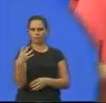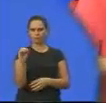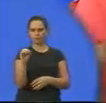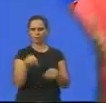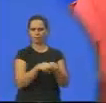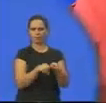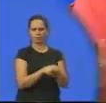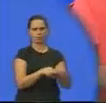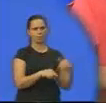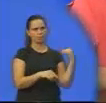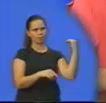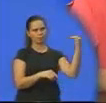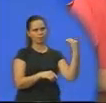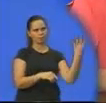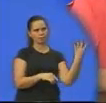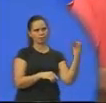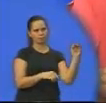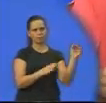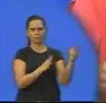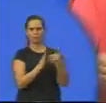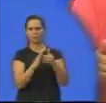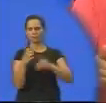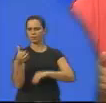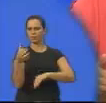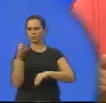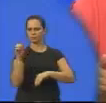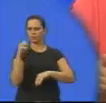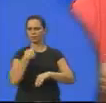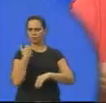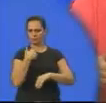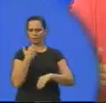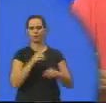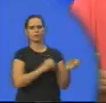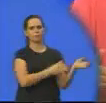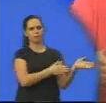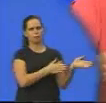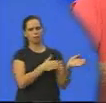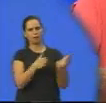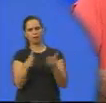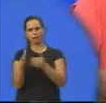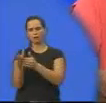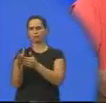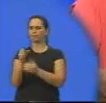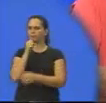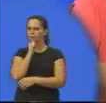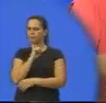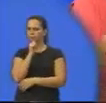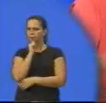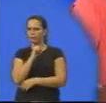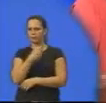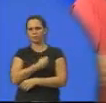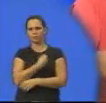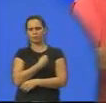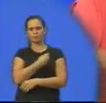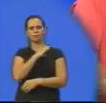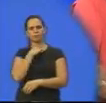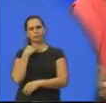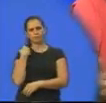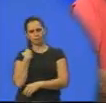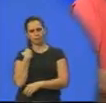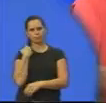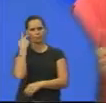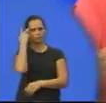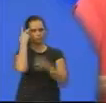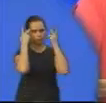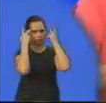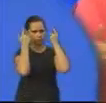de 40 a 65 anos, e finaliza, então, o período da vida com o envelhecimento e a morte